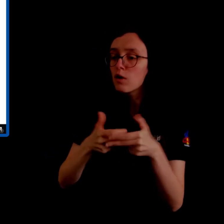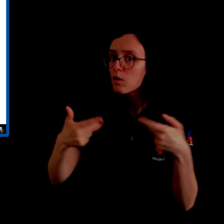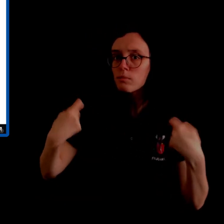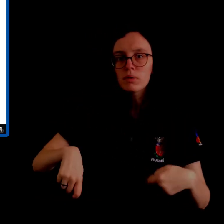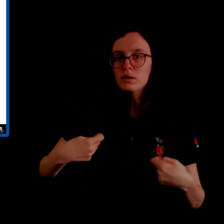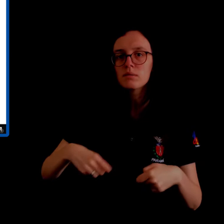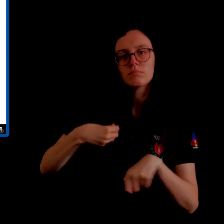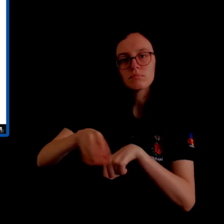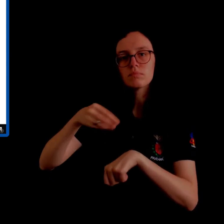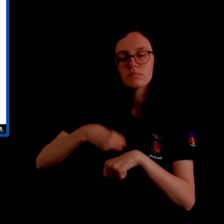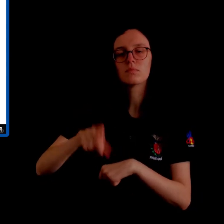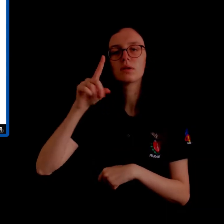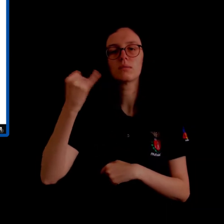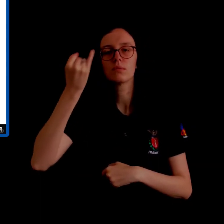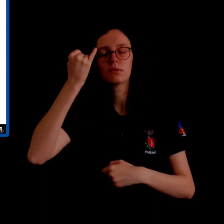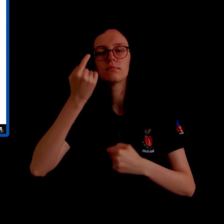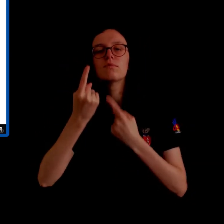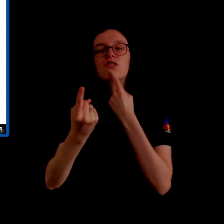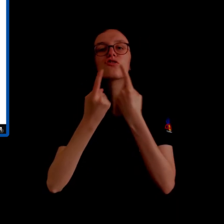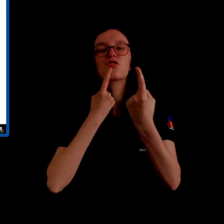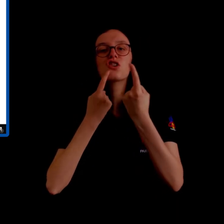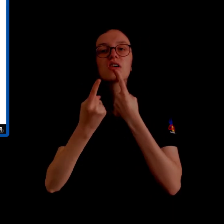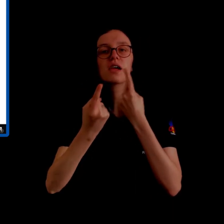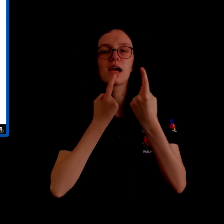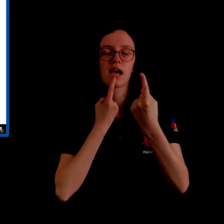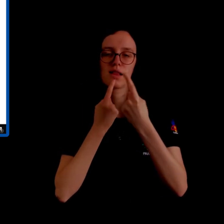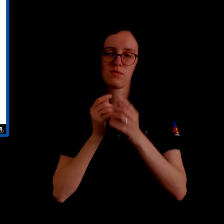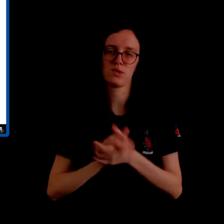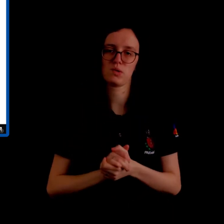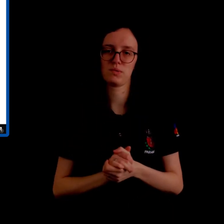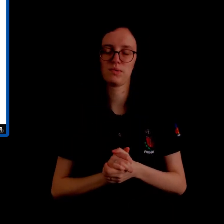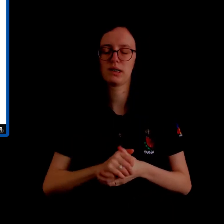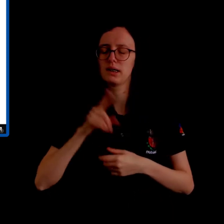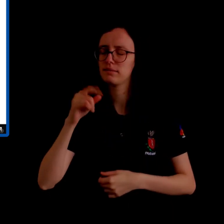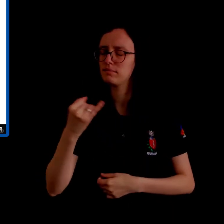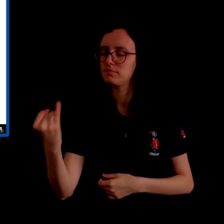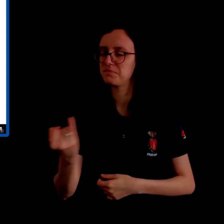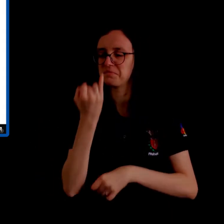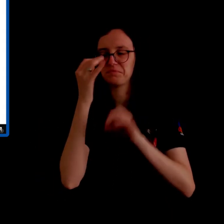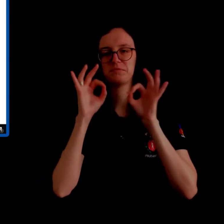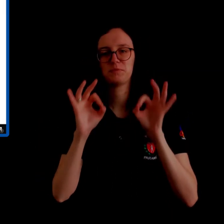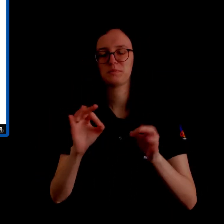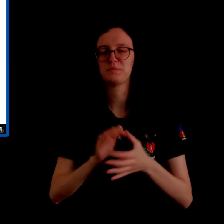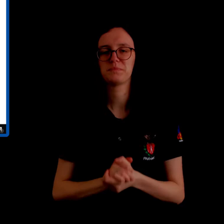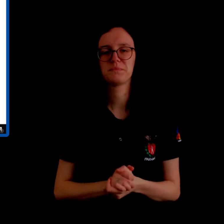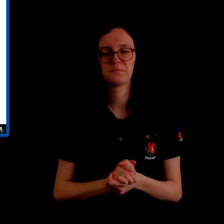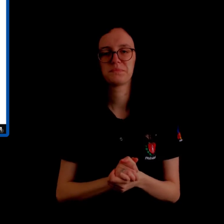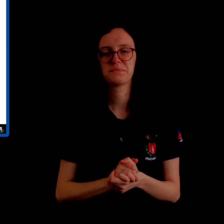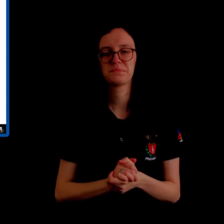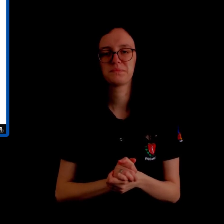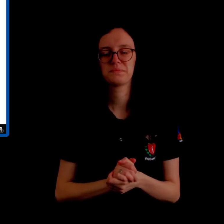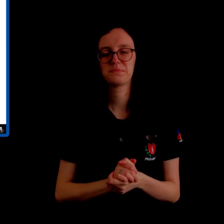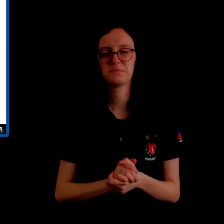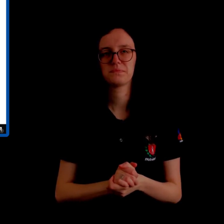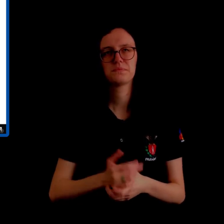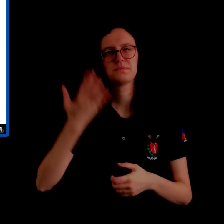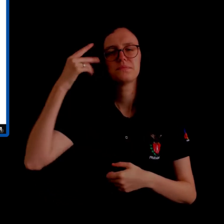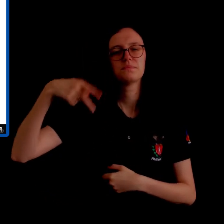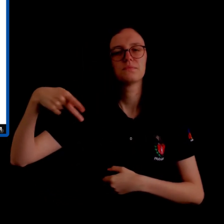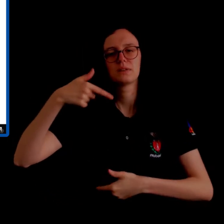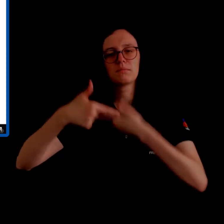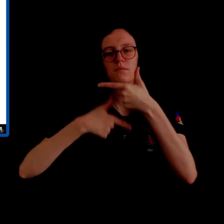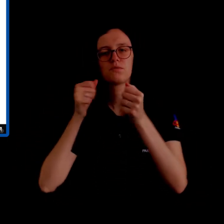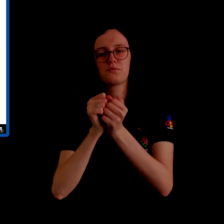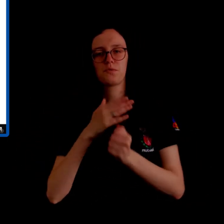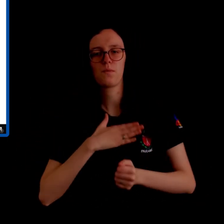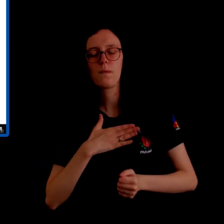um canal de diálogo bem importante, né? Aqueles professores que trabalhavam comigo, aqueles que já